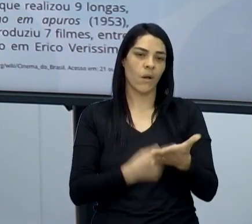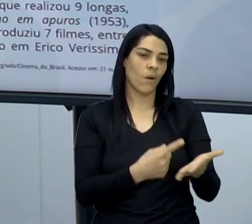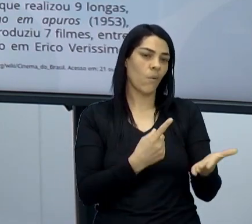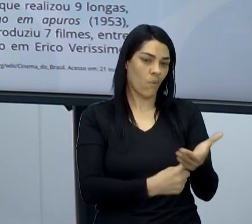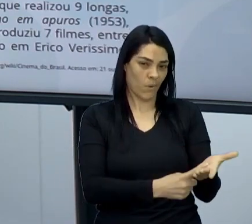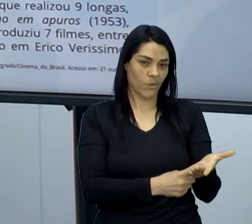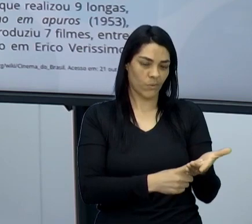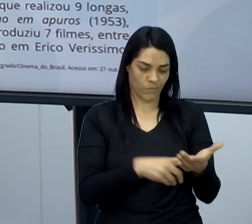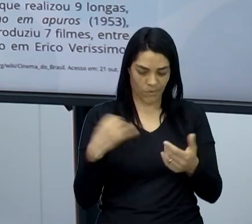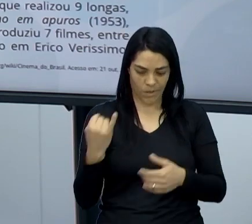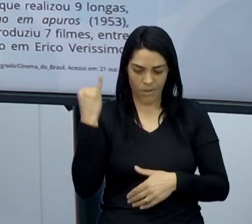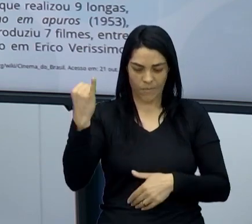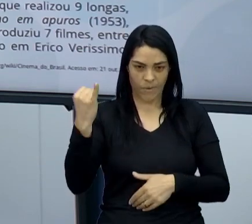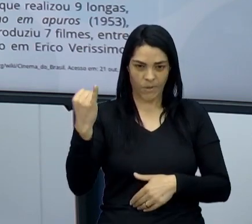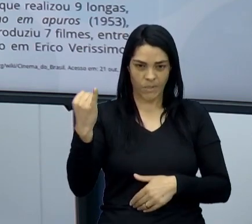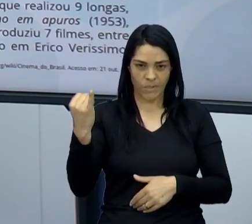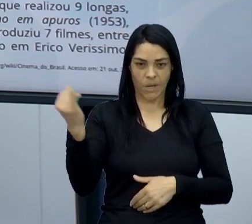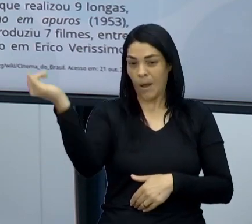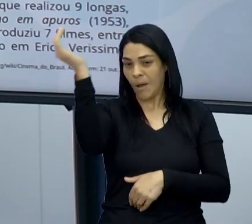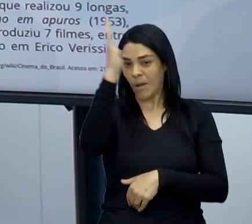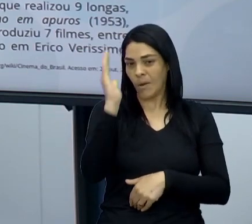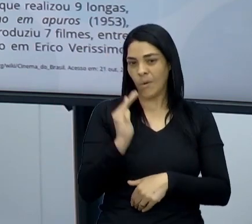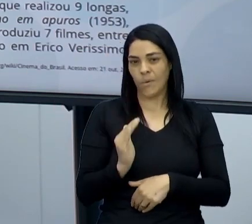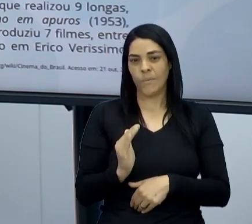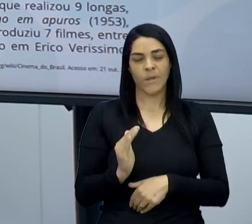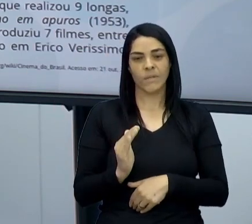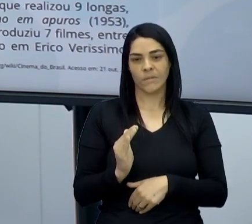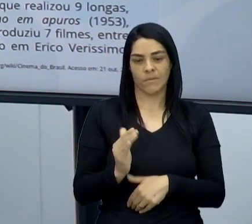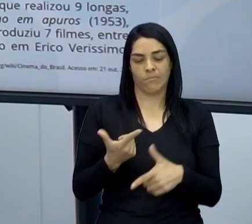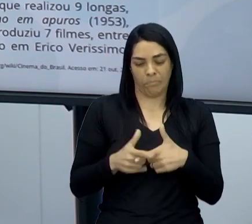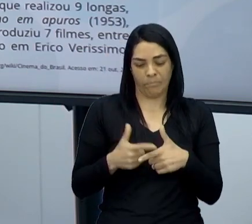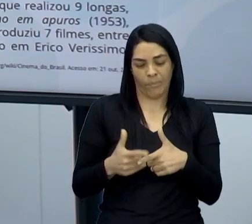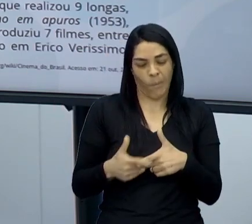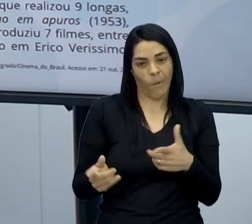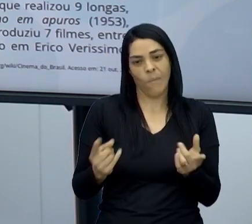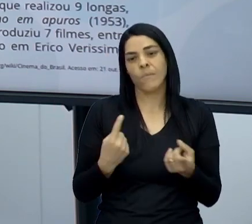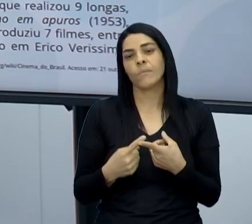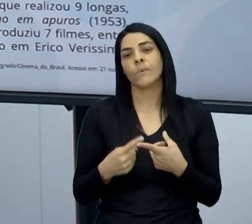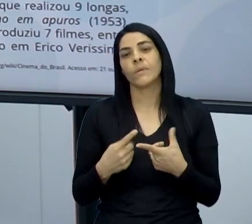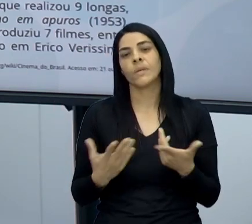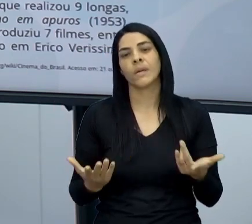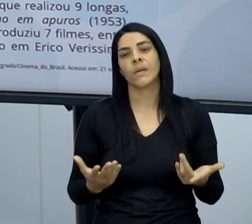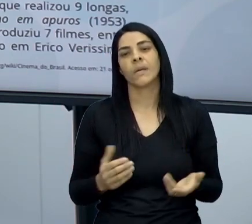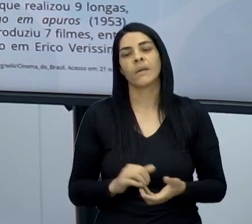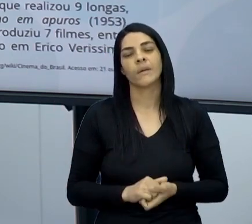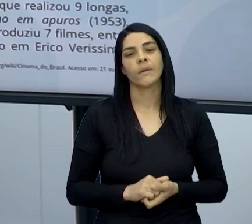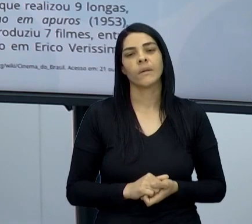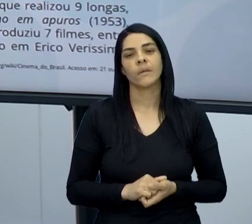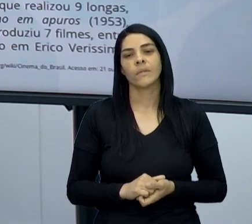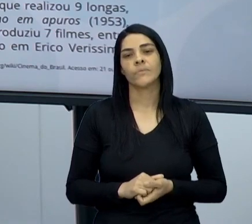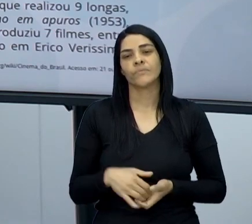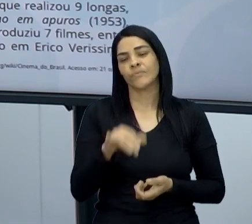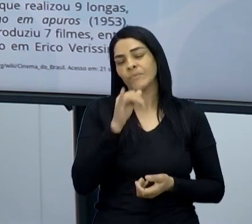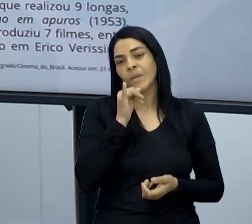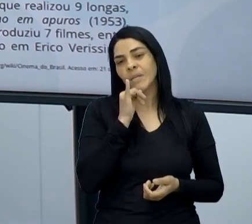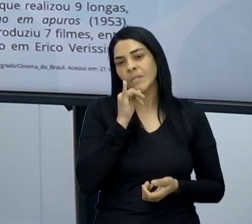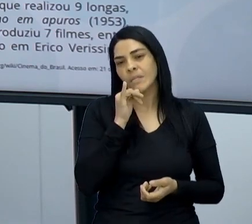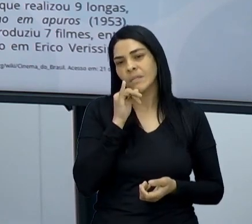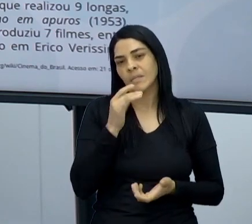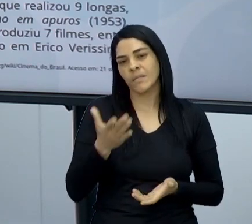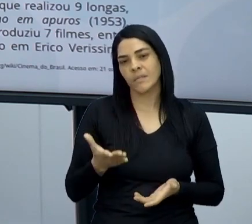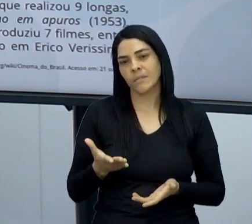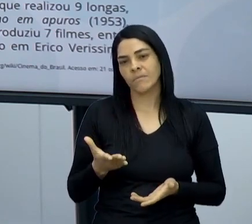passar. E no Brasil isso é problemático, porque, vou falar hoje, você tem lá o